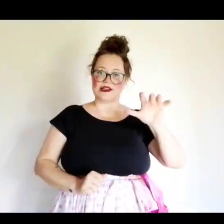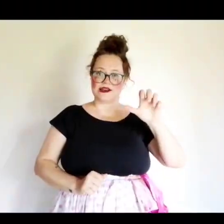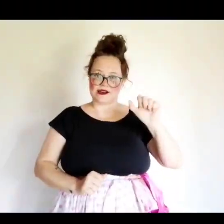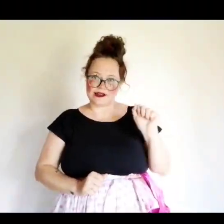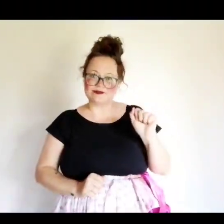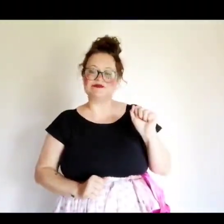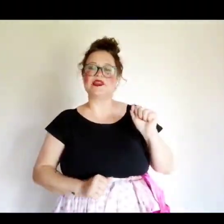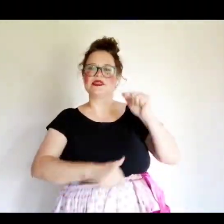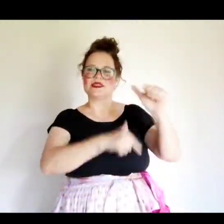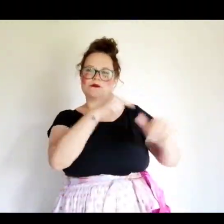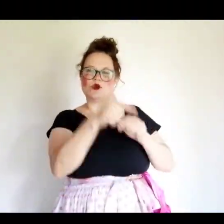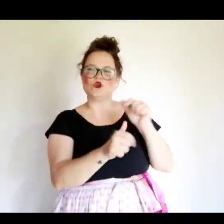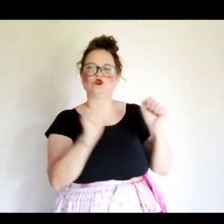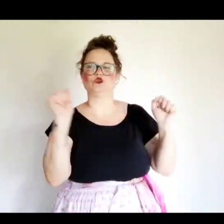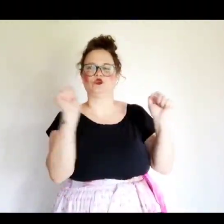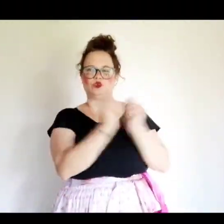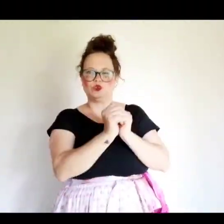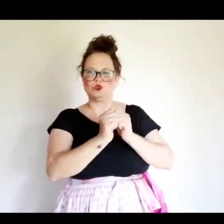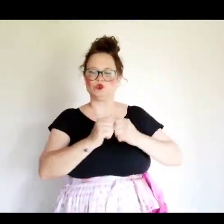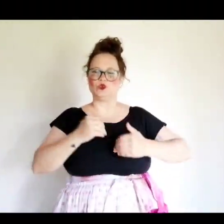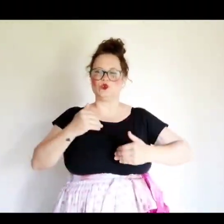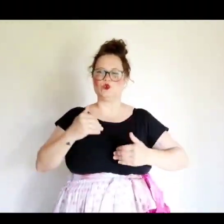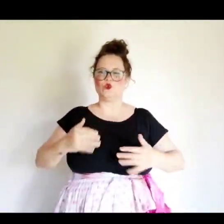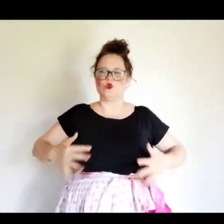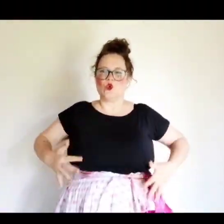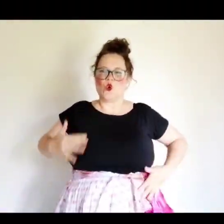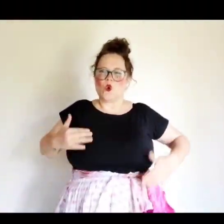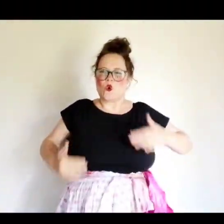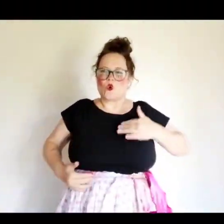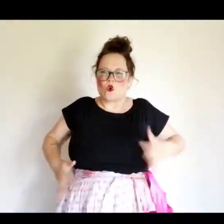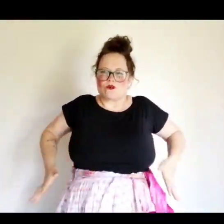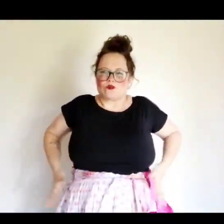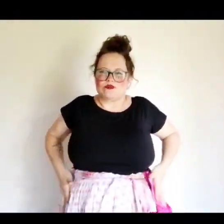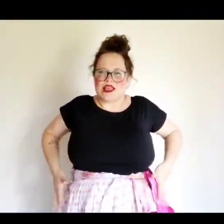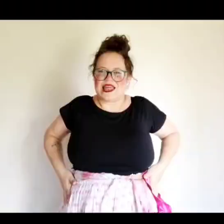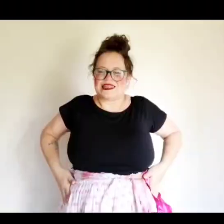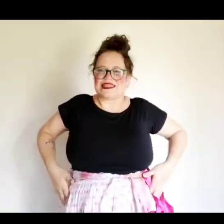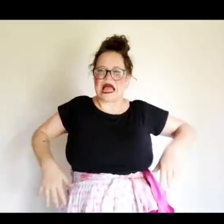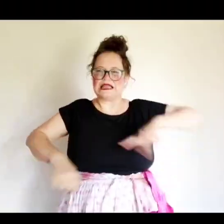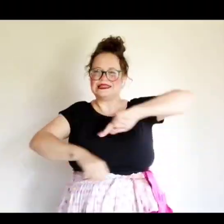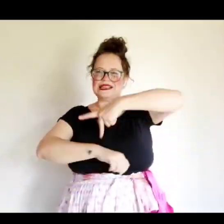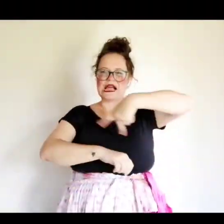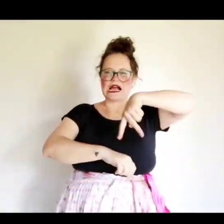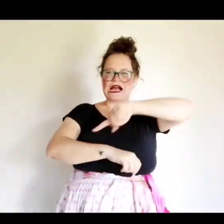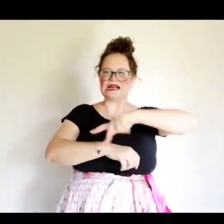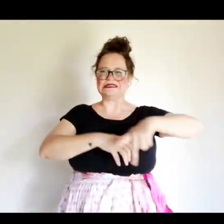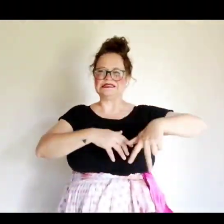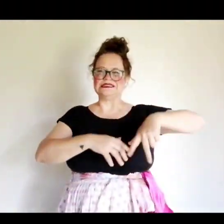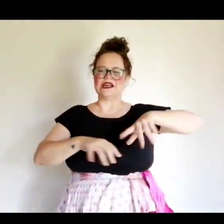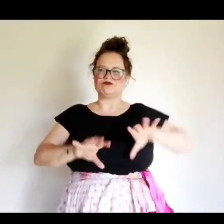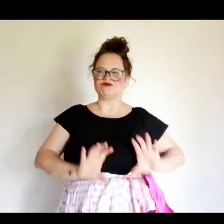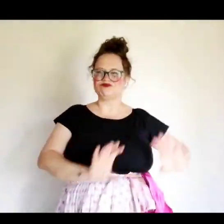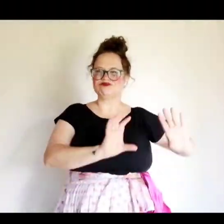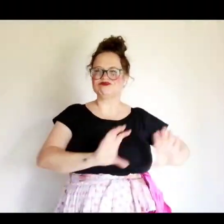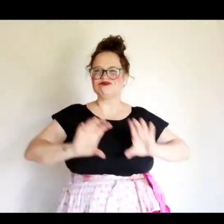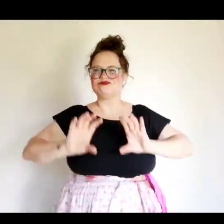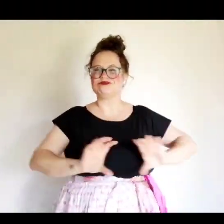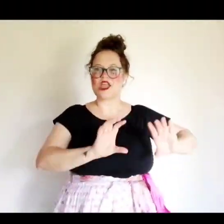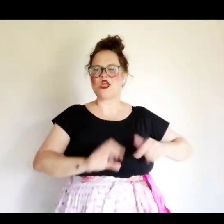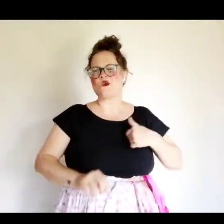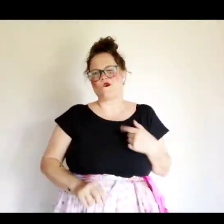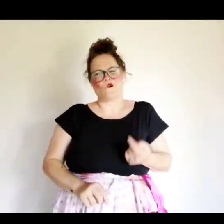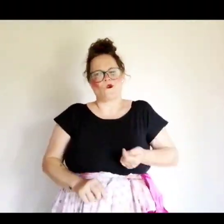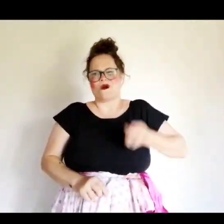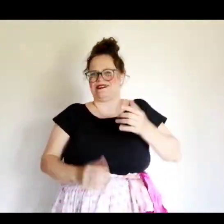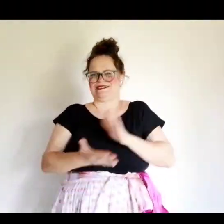Ela trabalhou comigo bastante a coisa de liberar o quadril, de dançar, de rebolar, que é uma coisa que eu quase